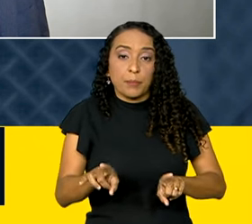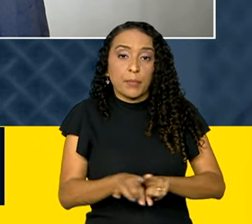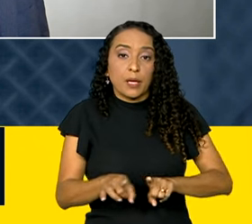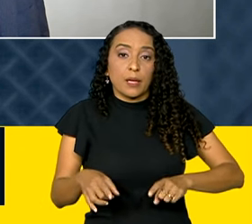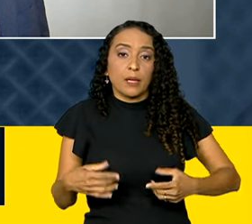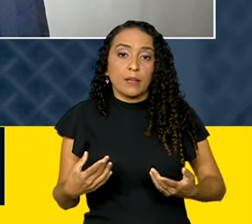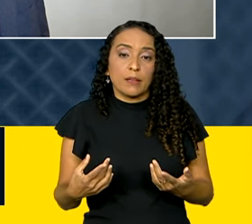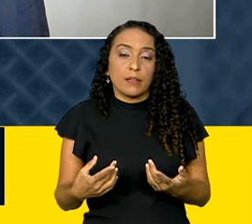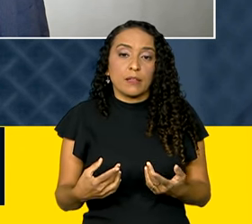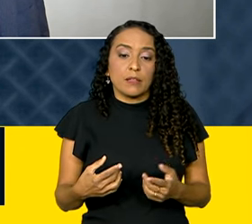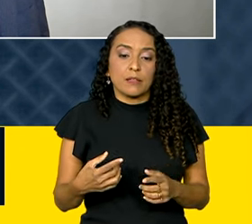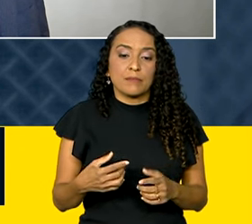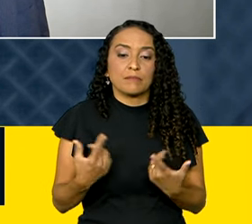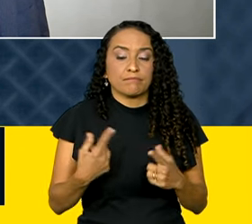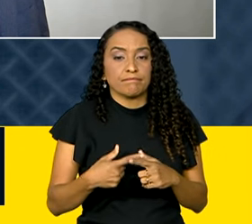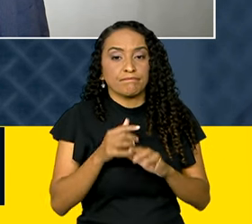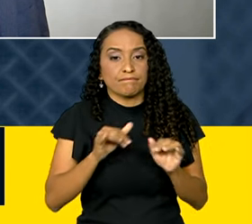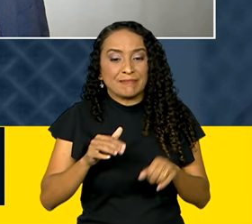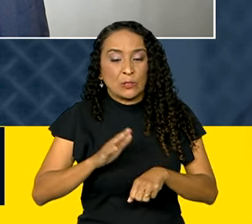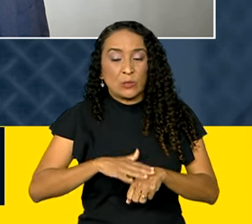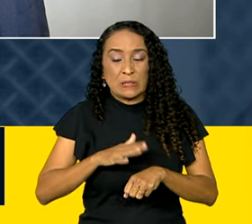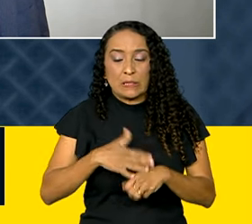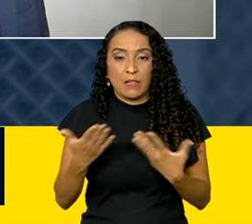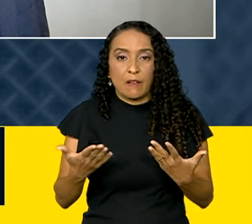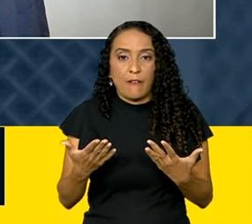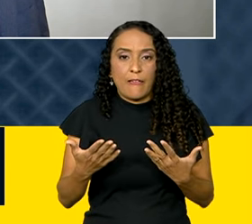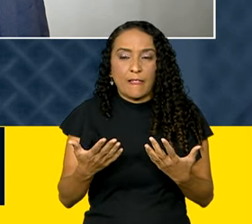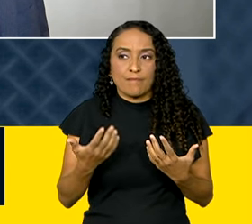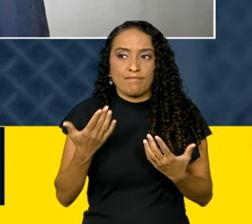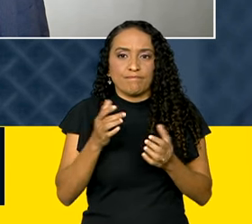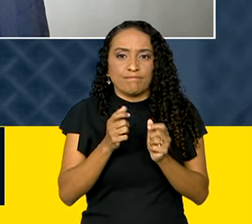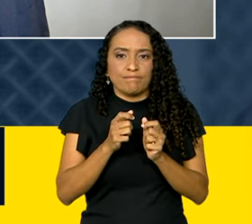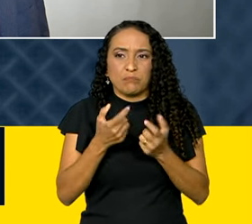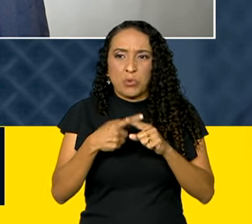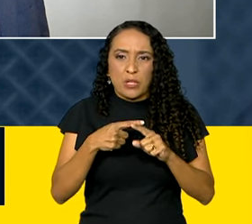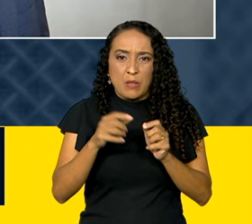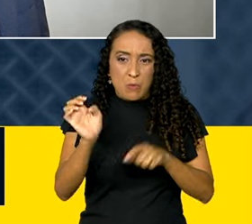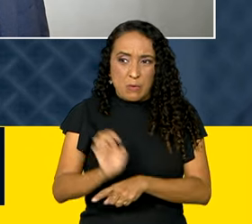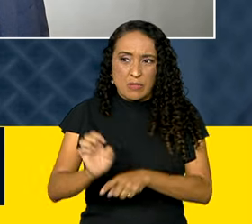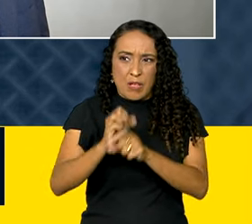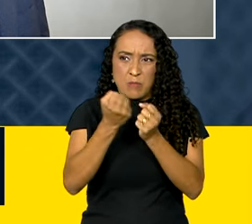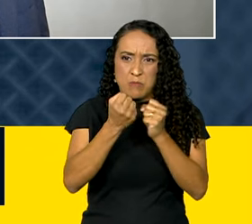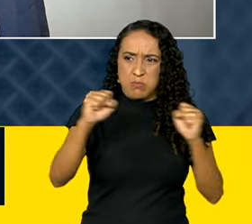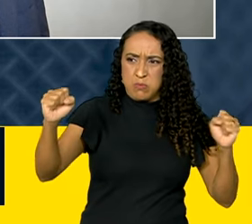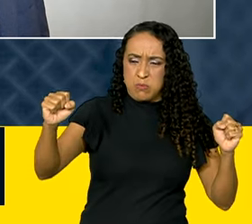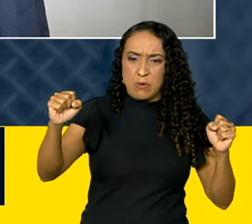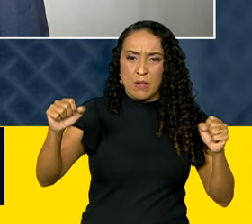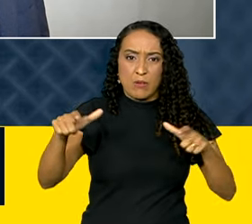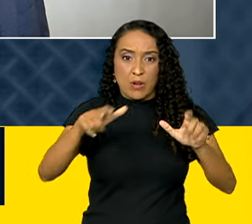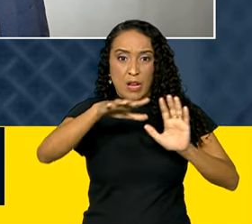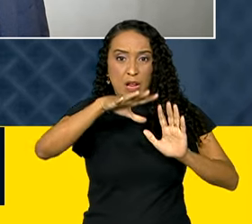Luciana. Como disse, é uma situação, né, a dimensão do estado, da região